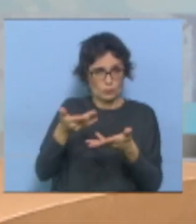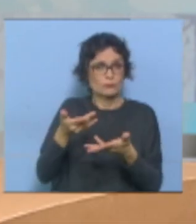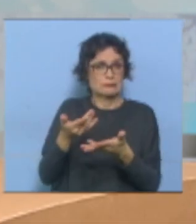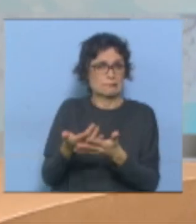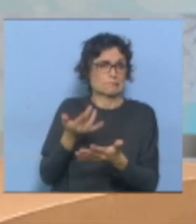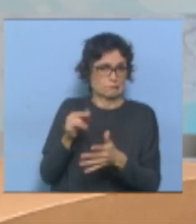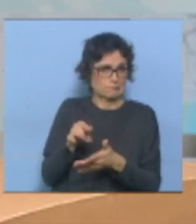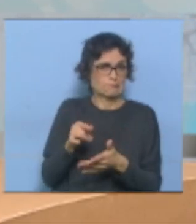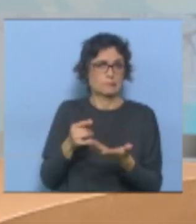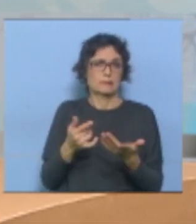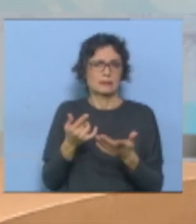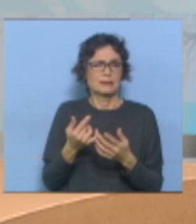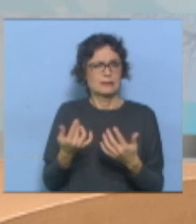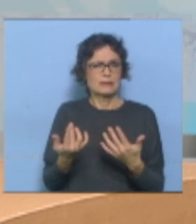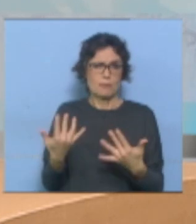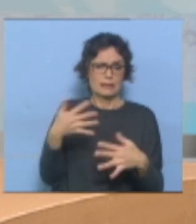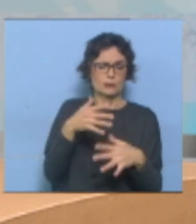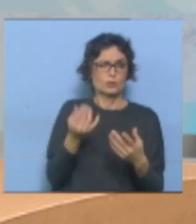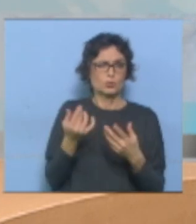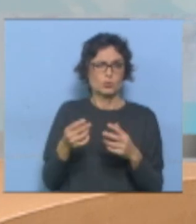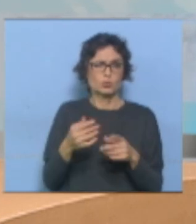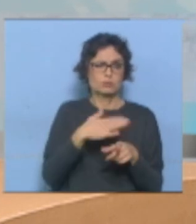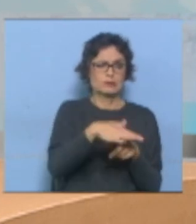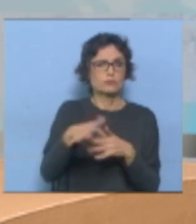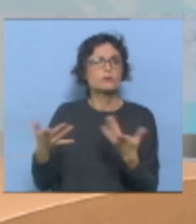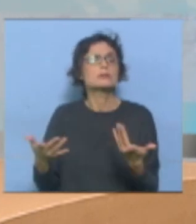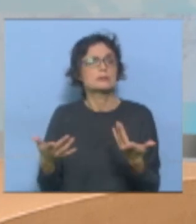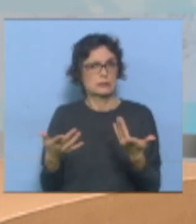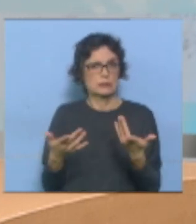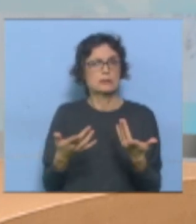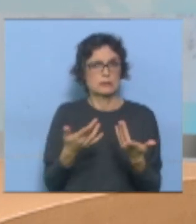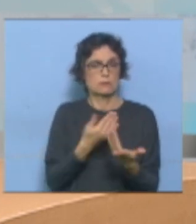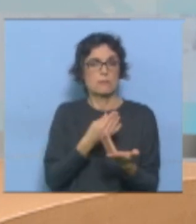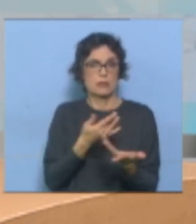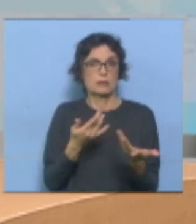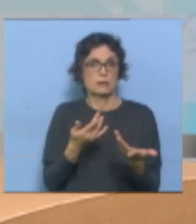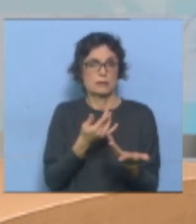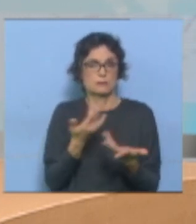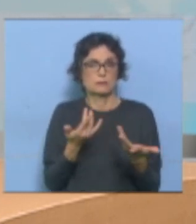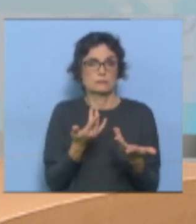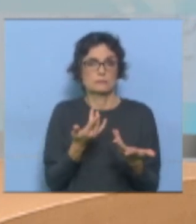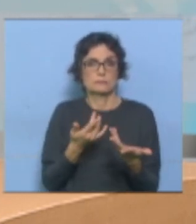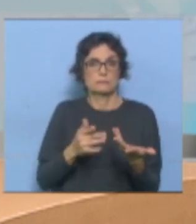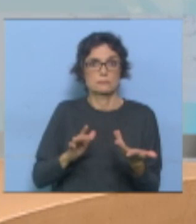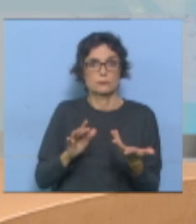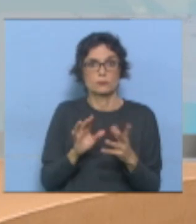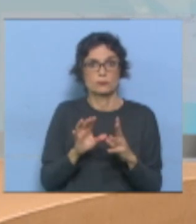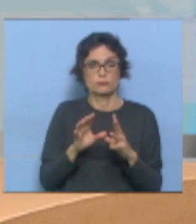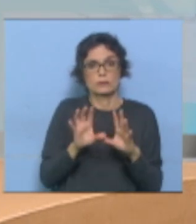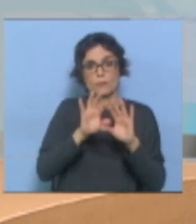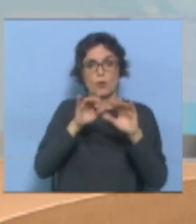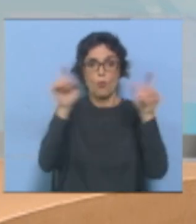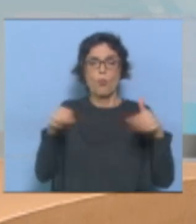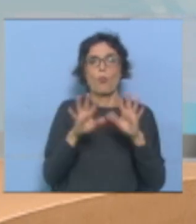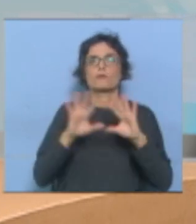era sublinhado que as pessoas são mais importantes que os números, e continua a ser. E nesta mensagem